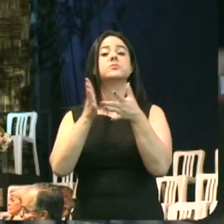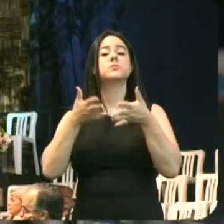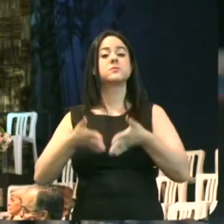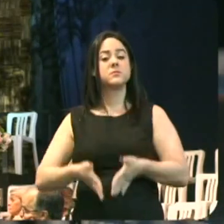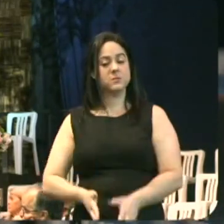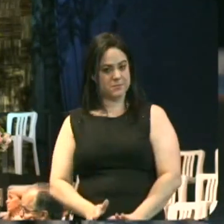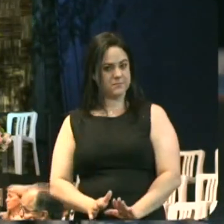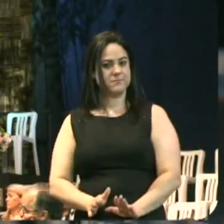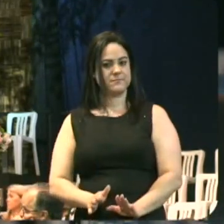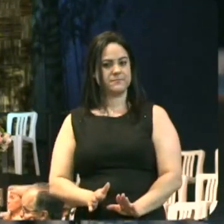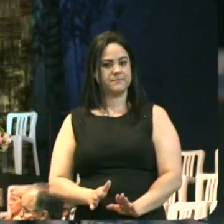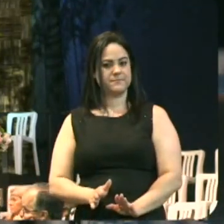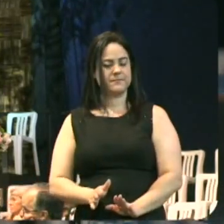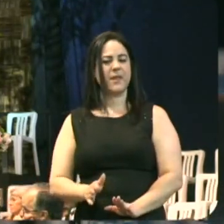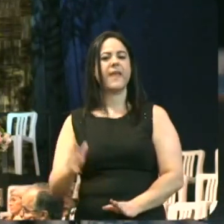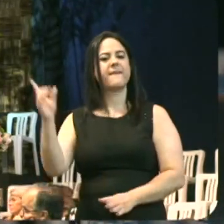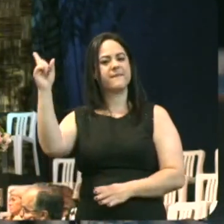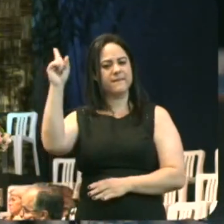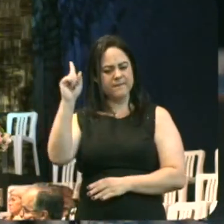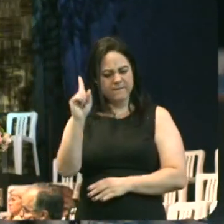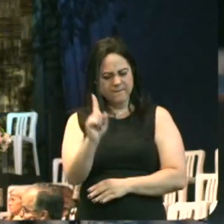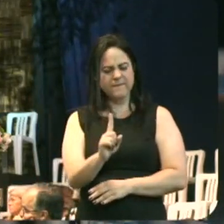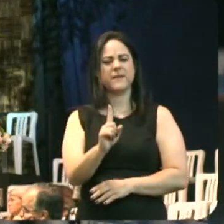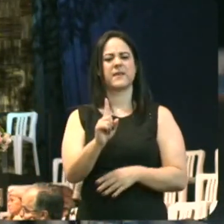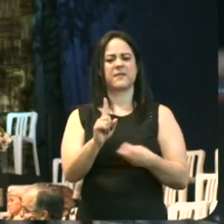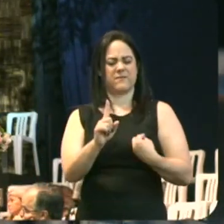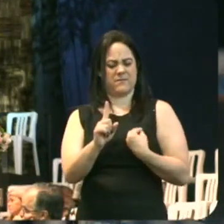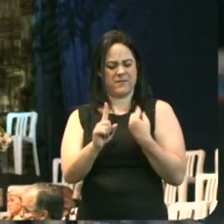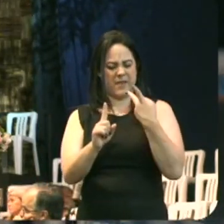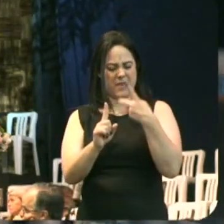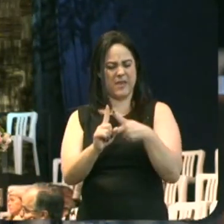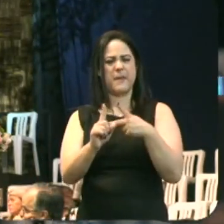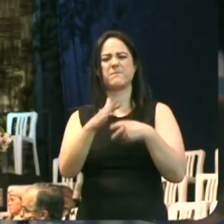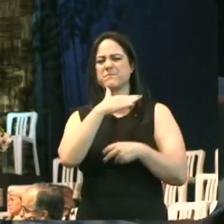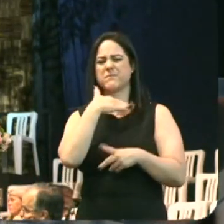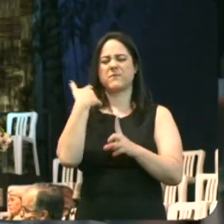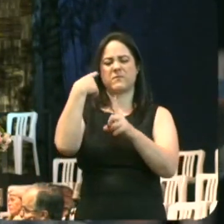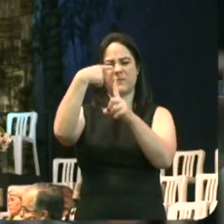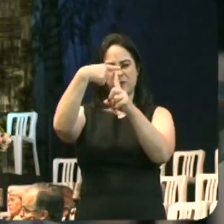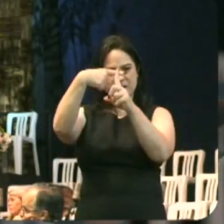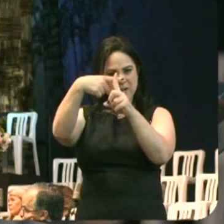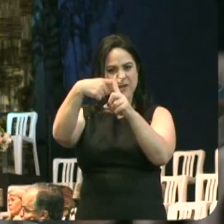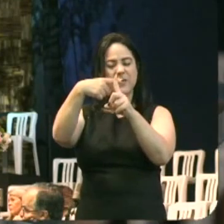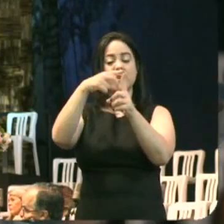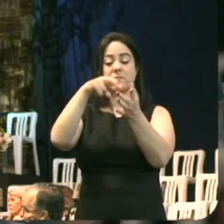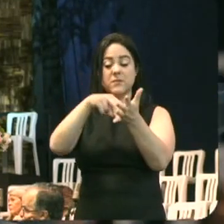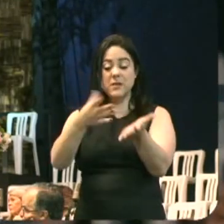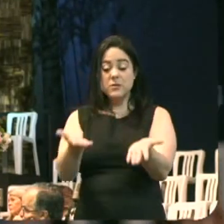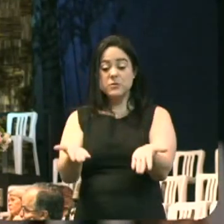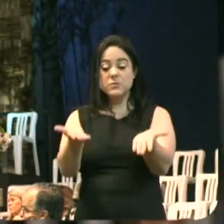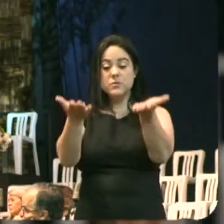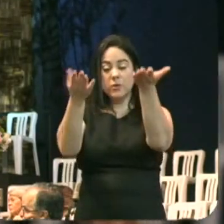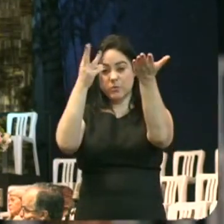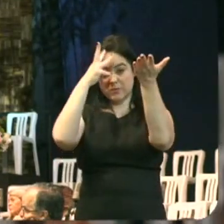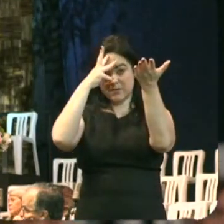nasceu, Ele veio a esse mundo, morreu na cruz do Calvário, ressuscitou ao terceiro dia,